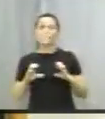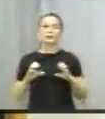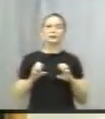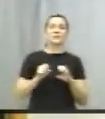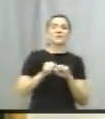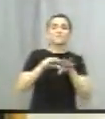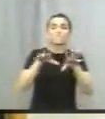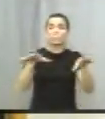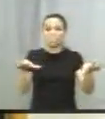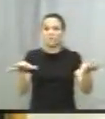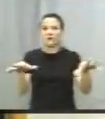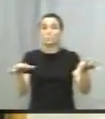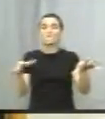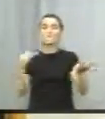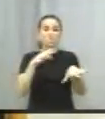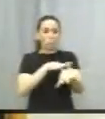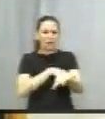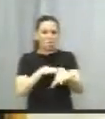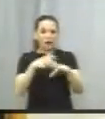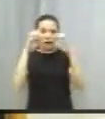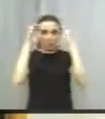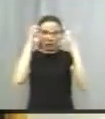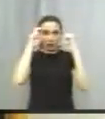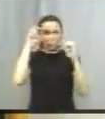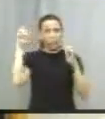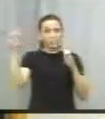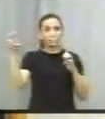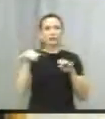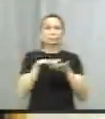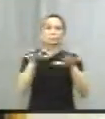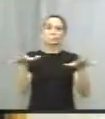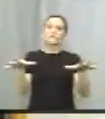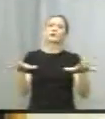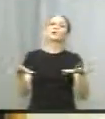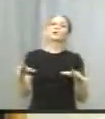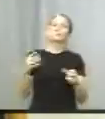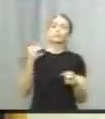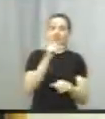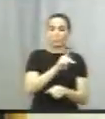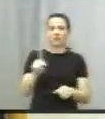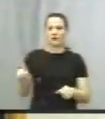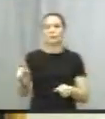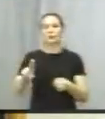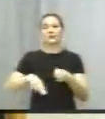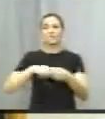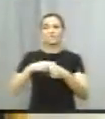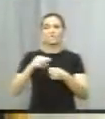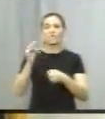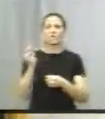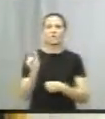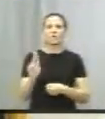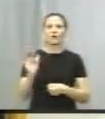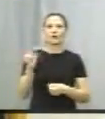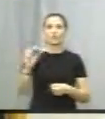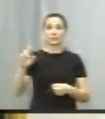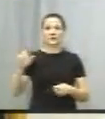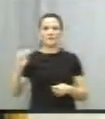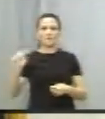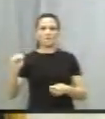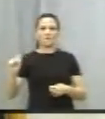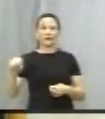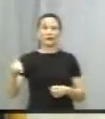sexual em foco, com os professores da Unesp e da UFSCar. Então, o convite está feito, é um debate da